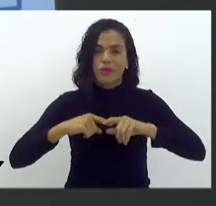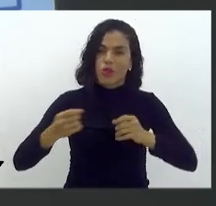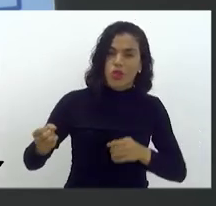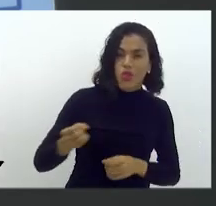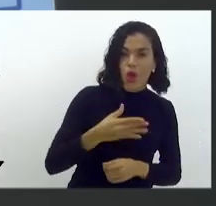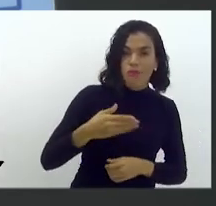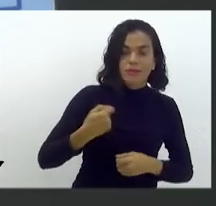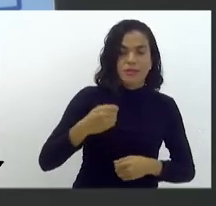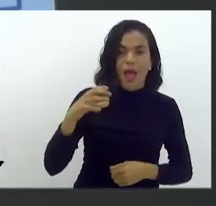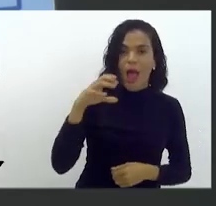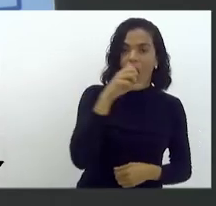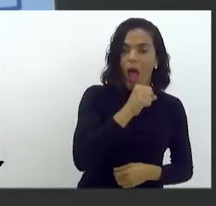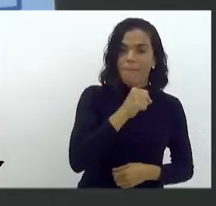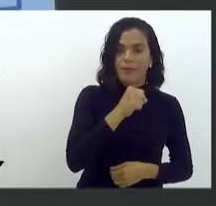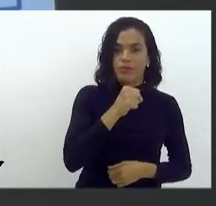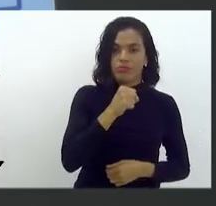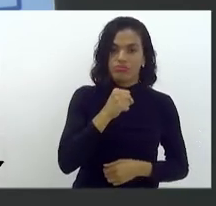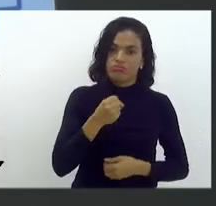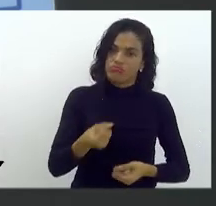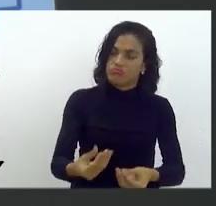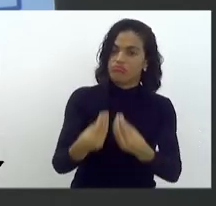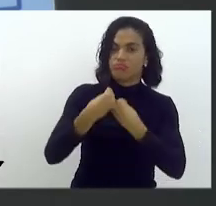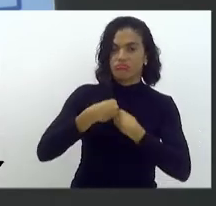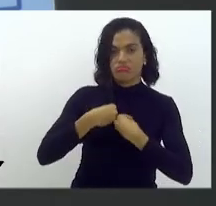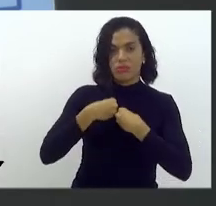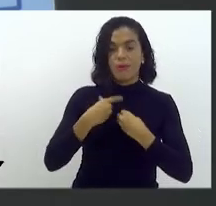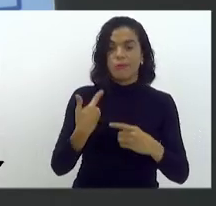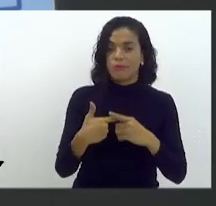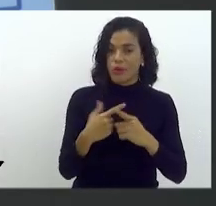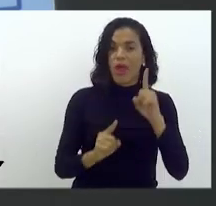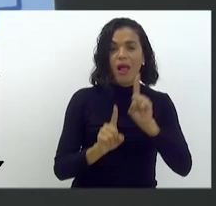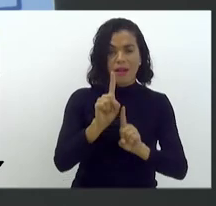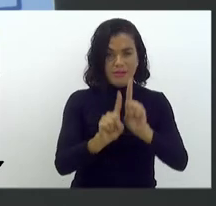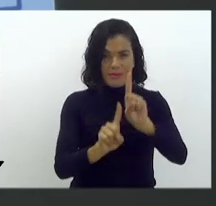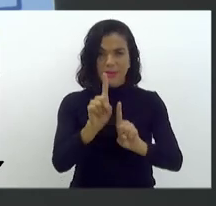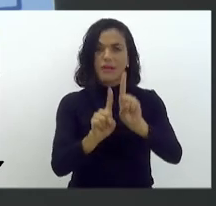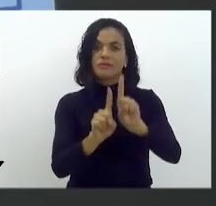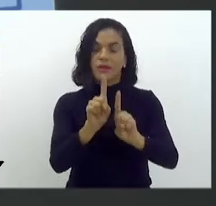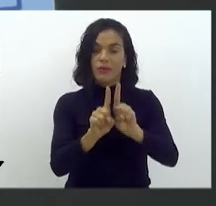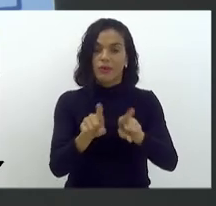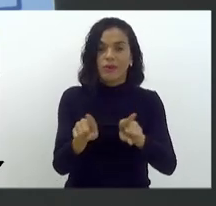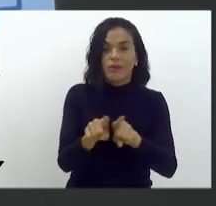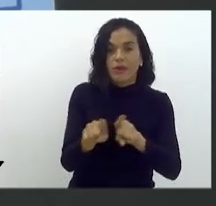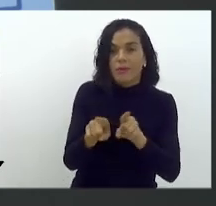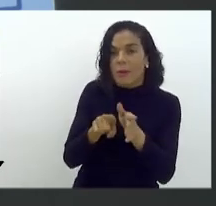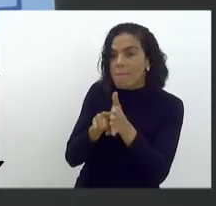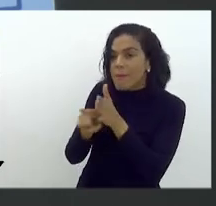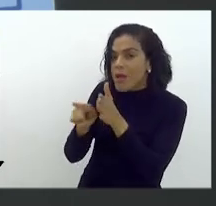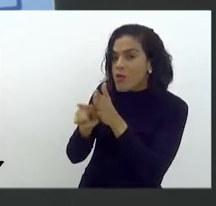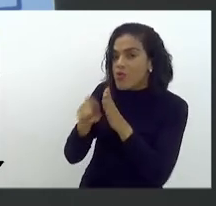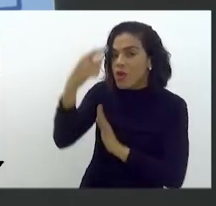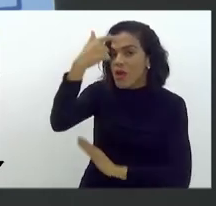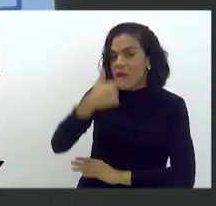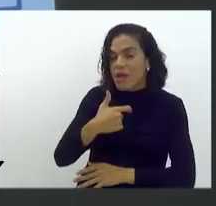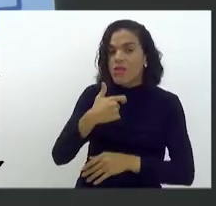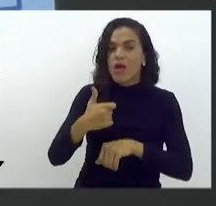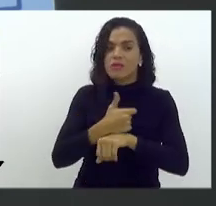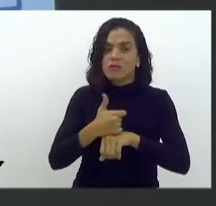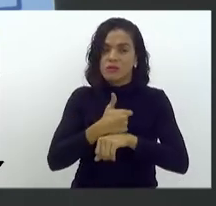acesso o mais rápido possível porque é feito uma licitação é feito uma consulta aos peritos o que que nós